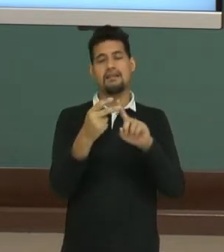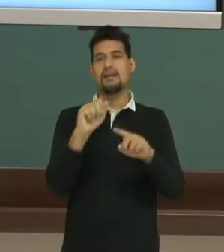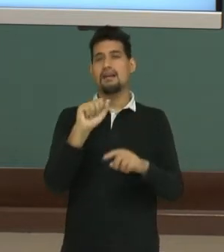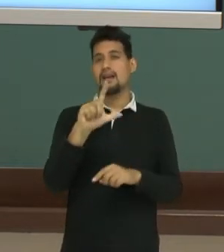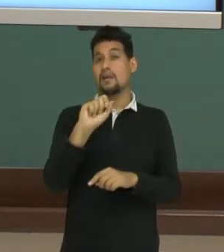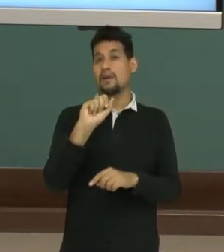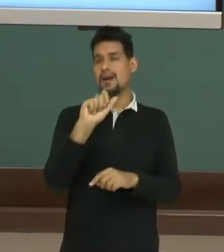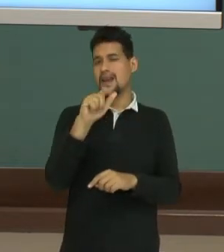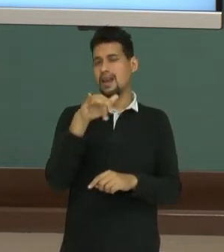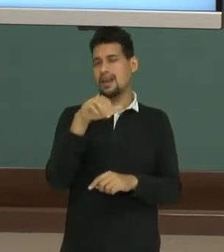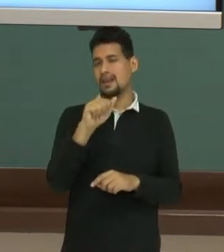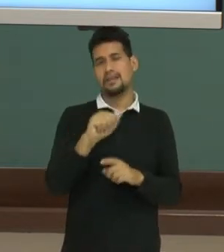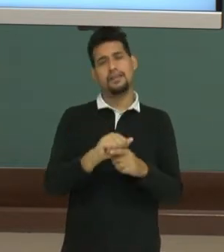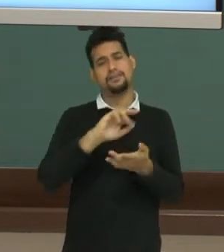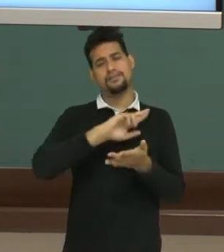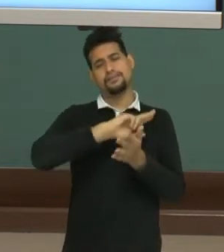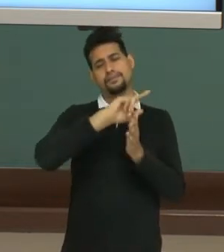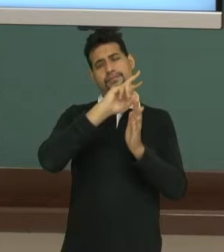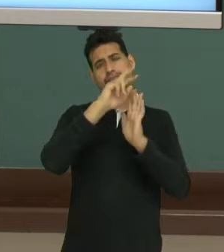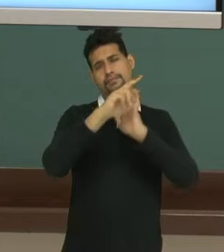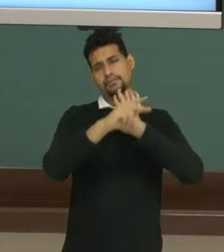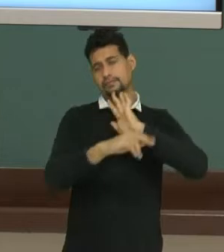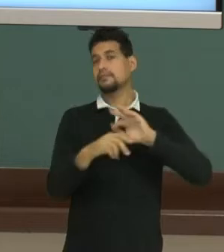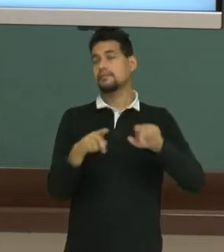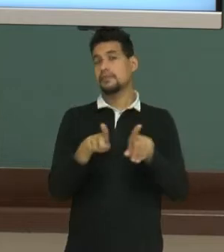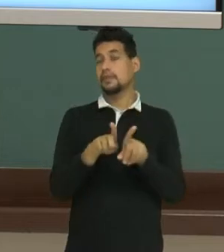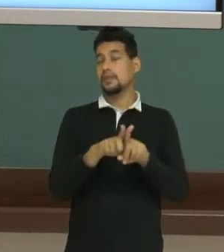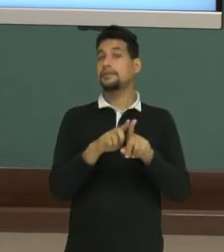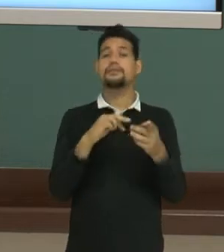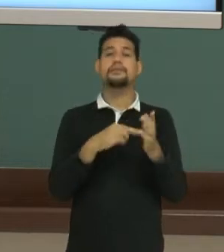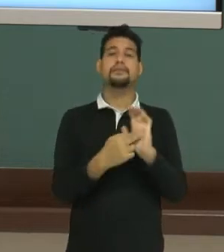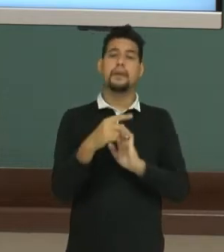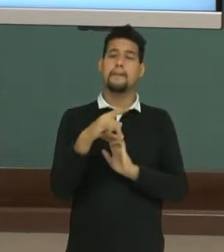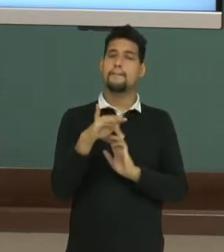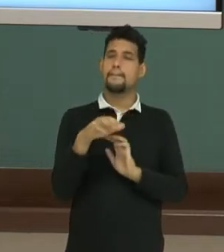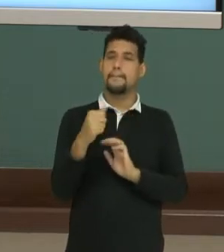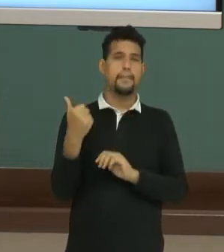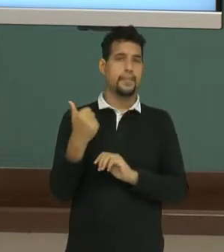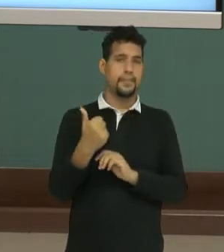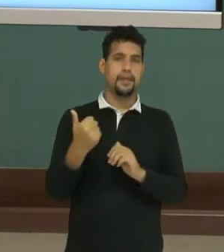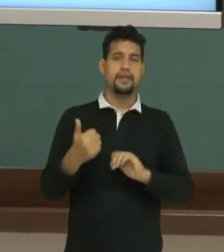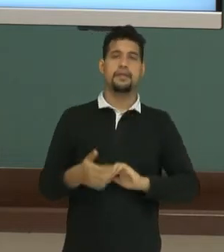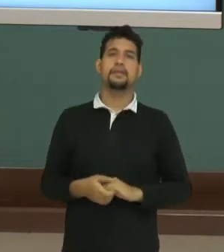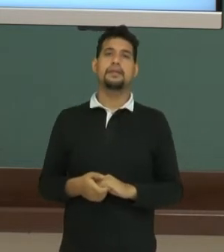alcalina, de lítio e dióxido de manganês são pilhas primárias.